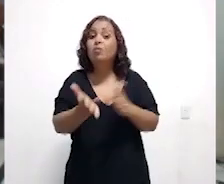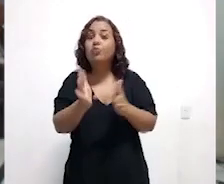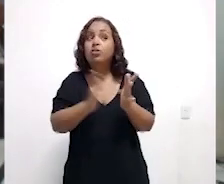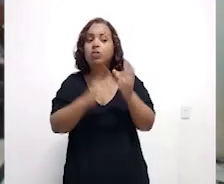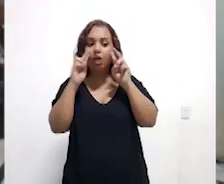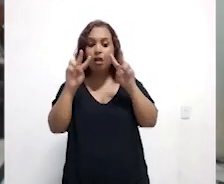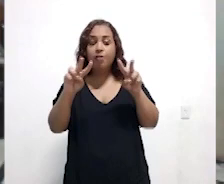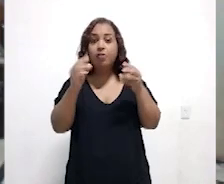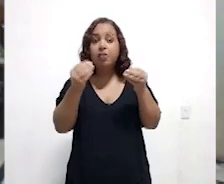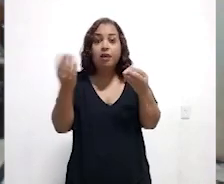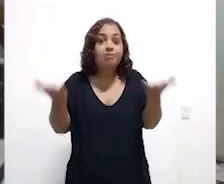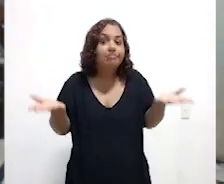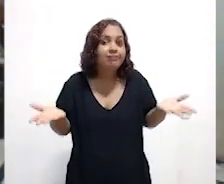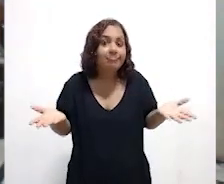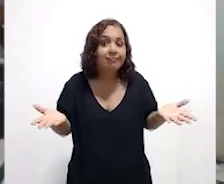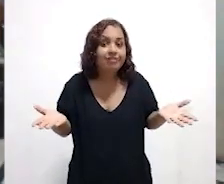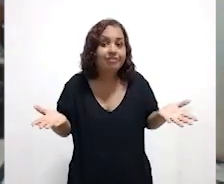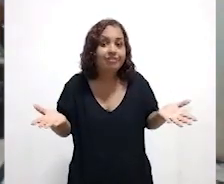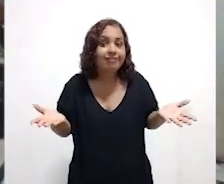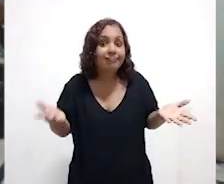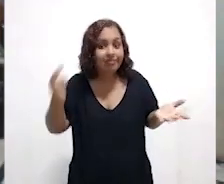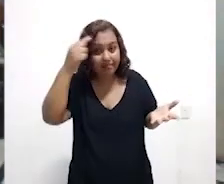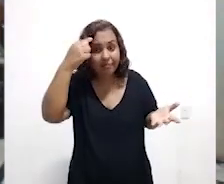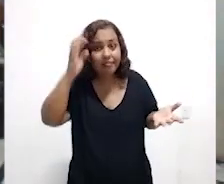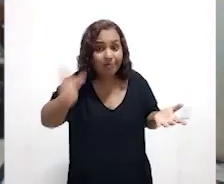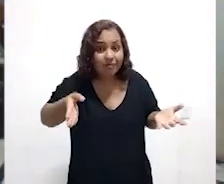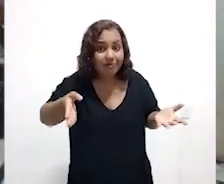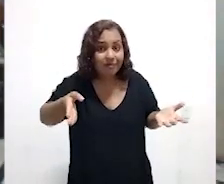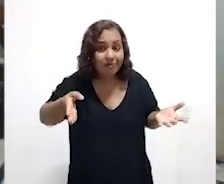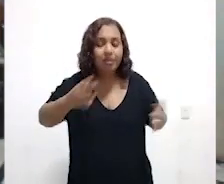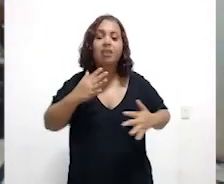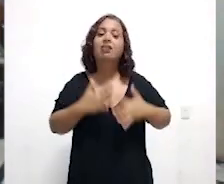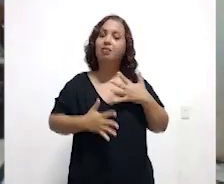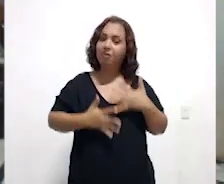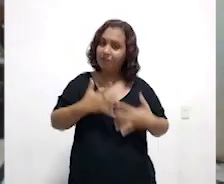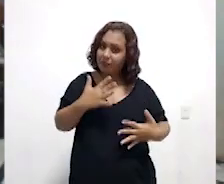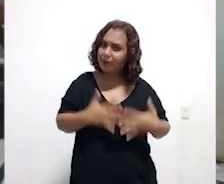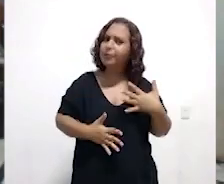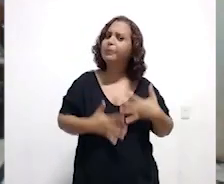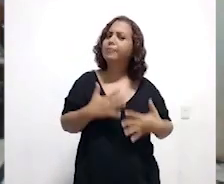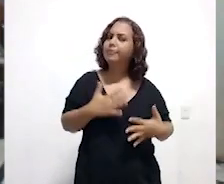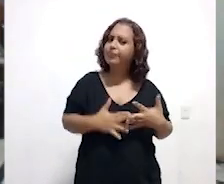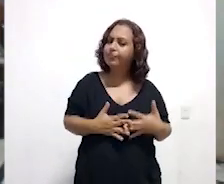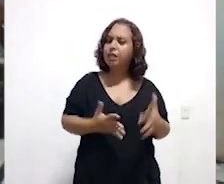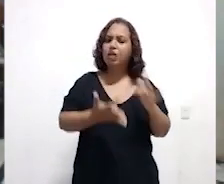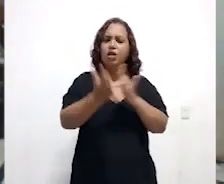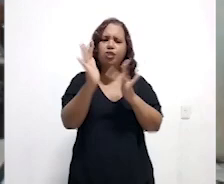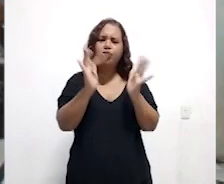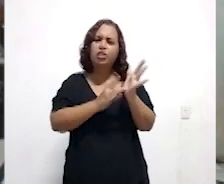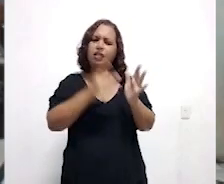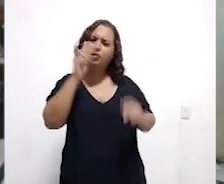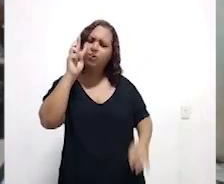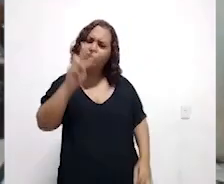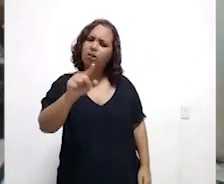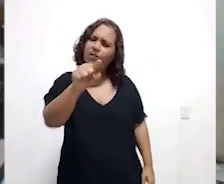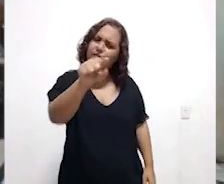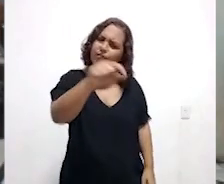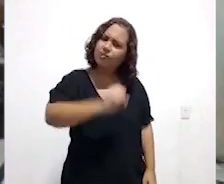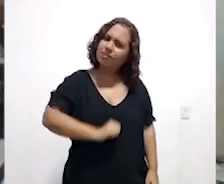É complicado, não é verdade? Quando Jesus olha para a sua fé, eu não estou falando para o que você